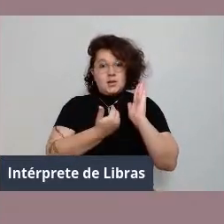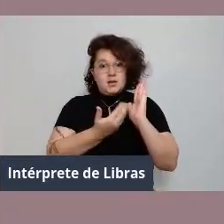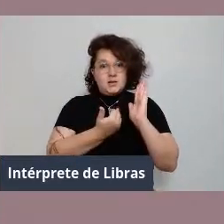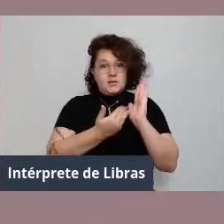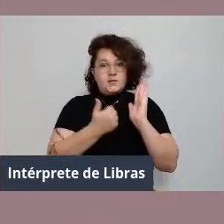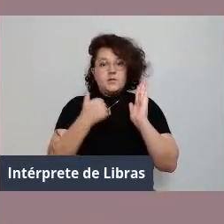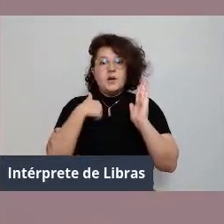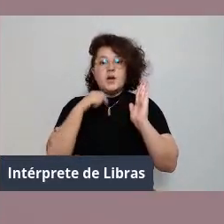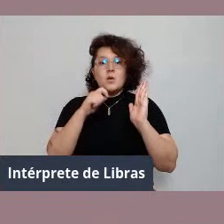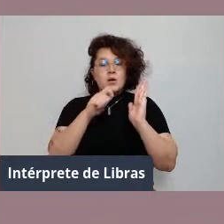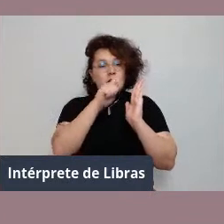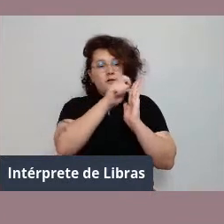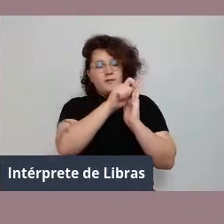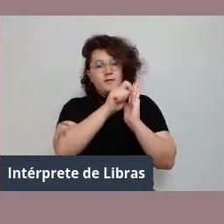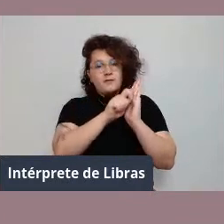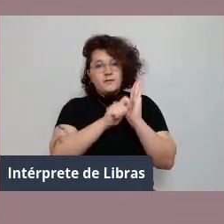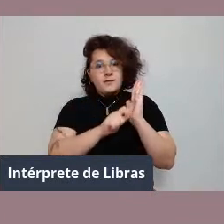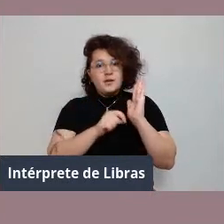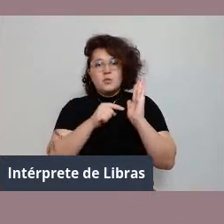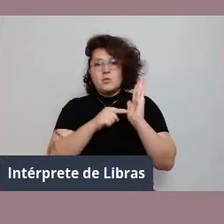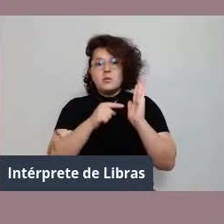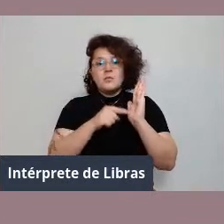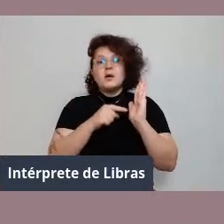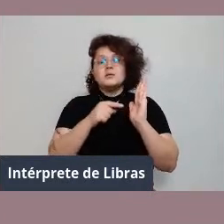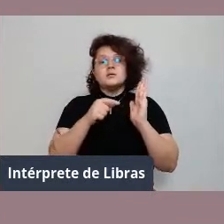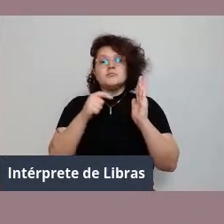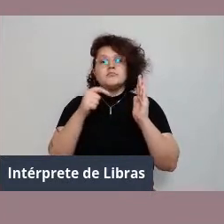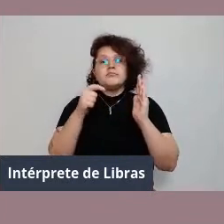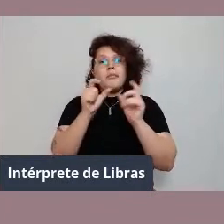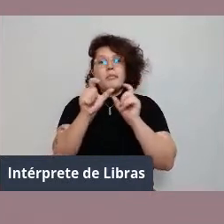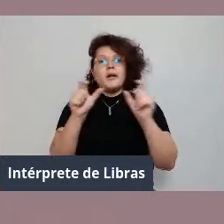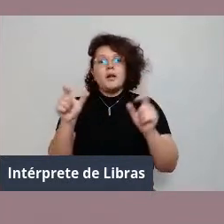sem palavras, é uma fotografia muda.